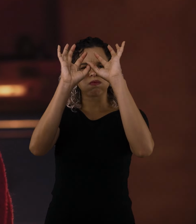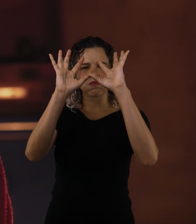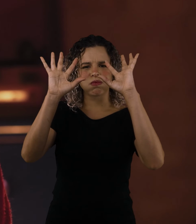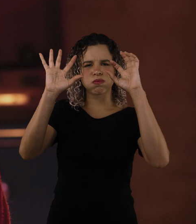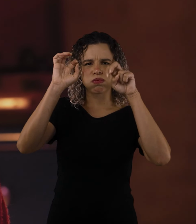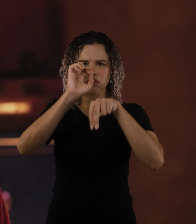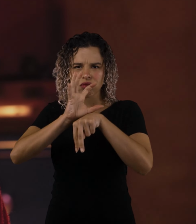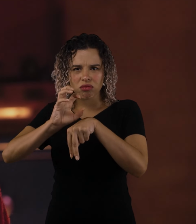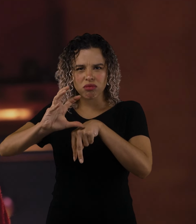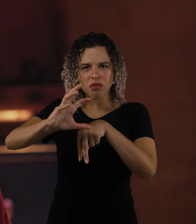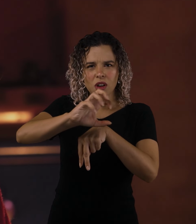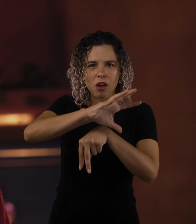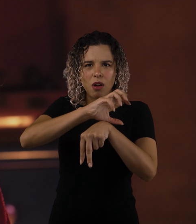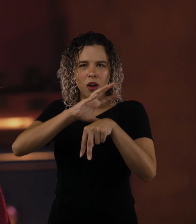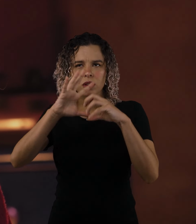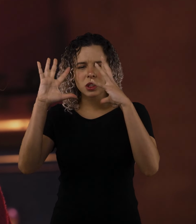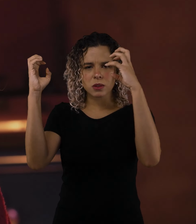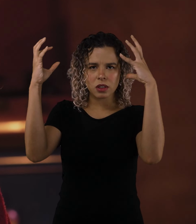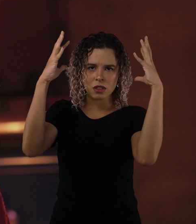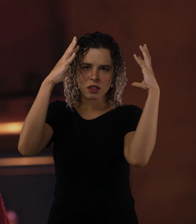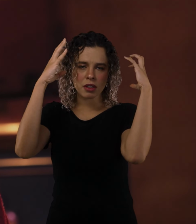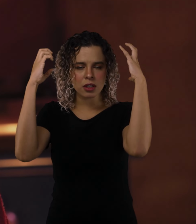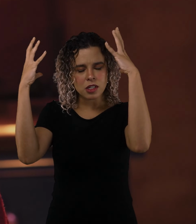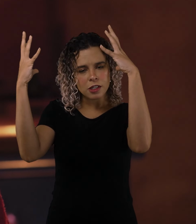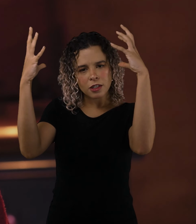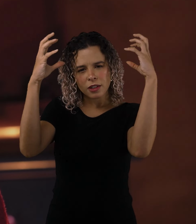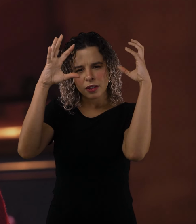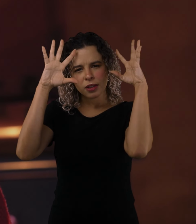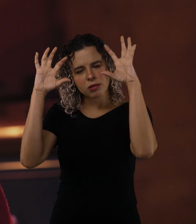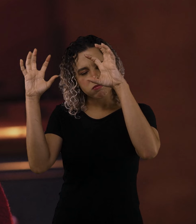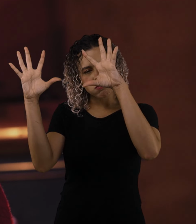will gather around me. Brinco de tirar fotos.